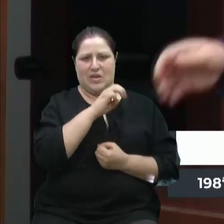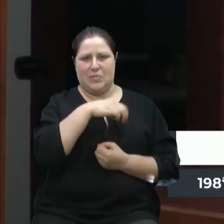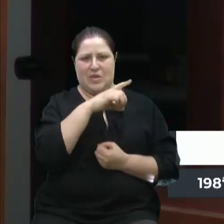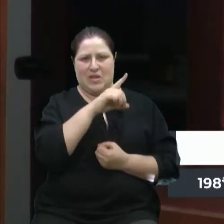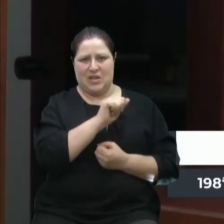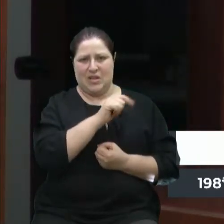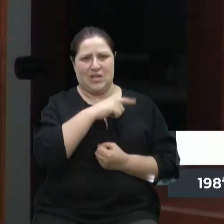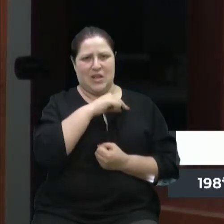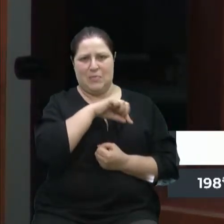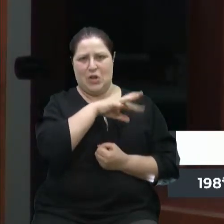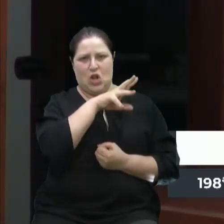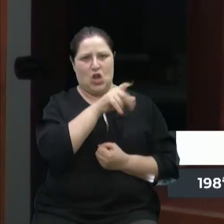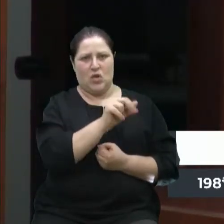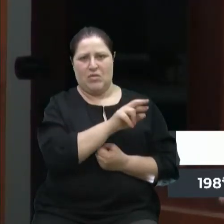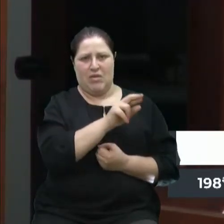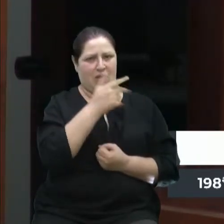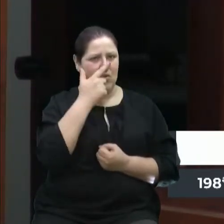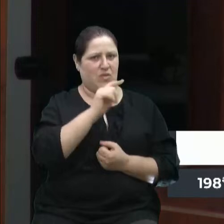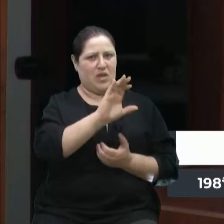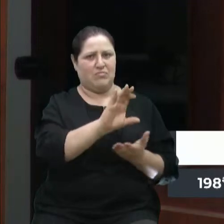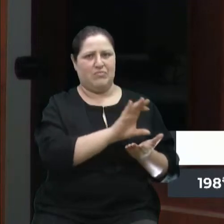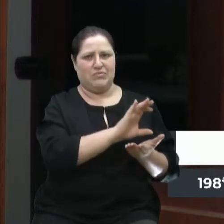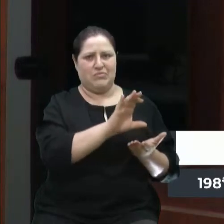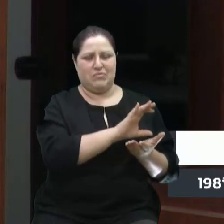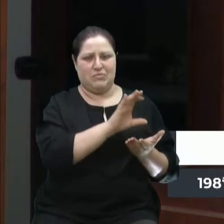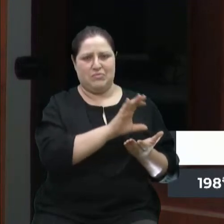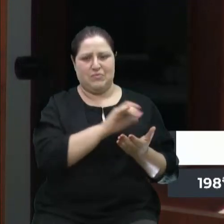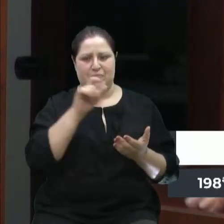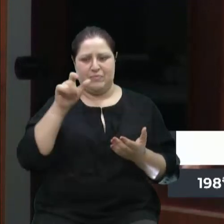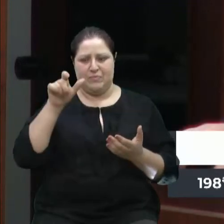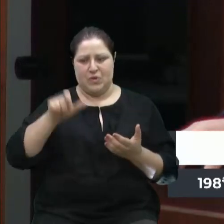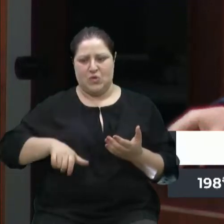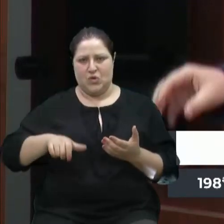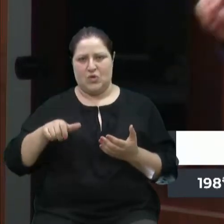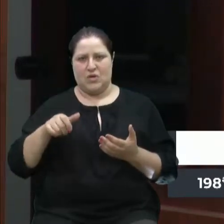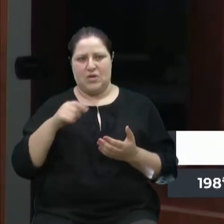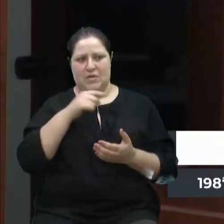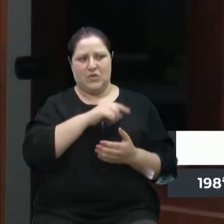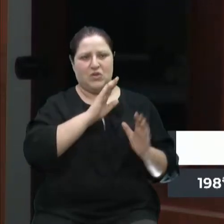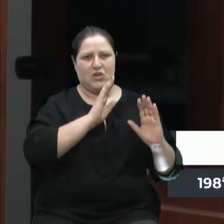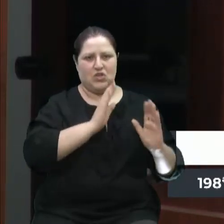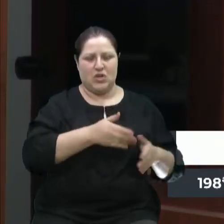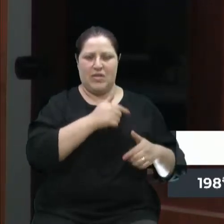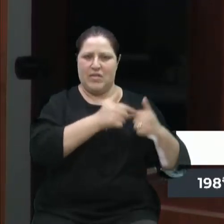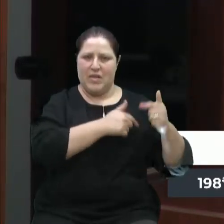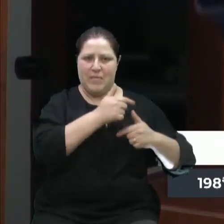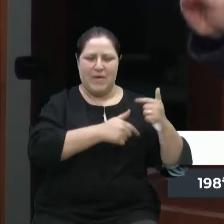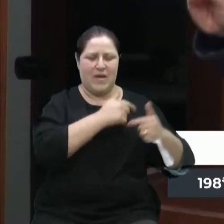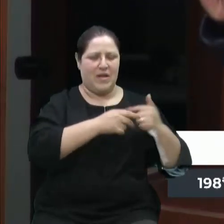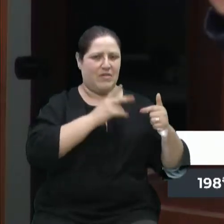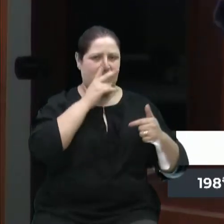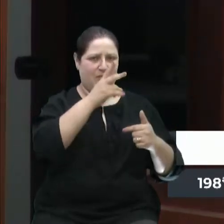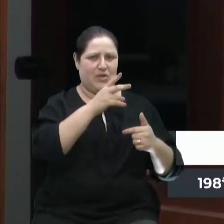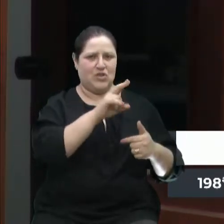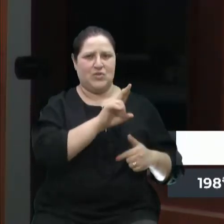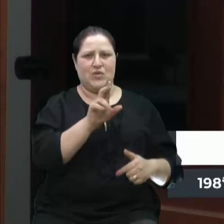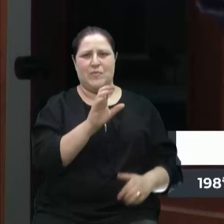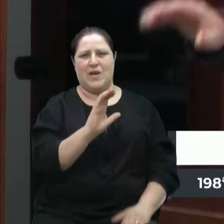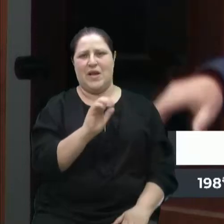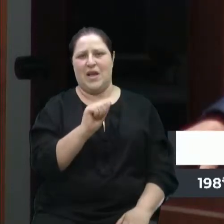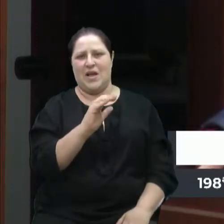E aí se soma, né, vereador Schalco? A perpetuação dos caciques se soma com emendas de fundo partidário, e